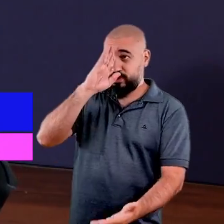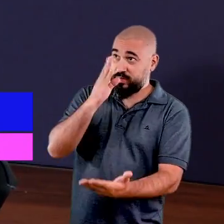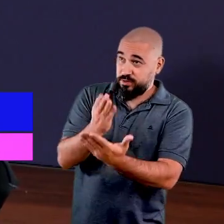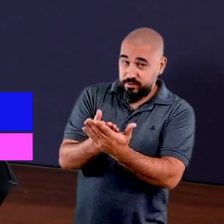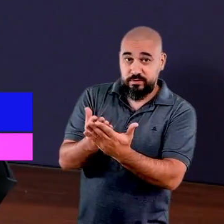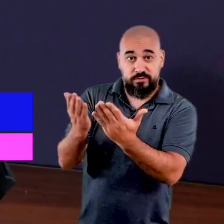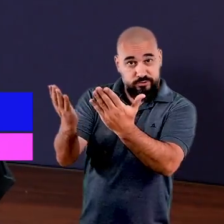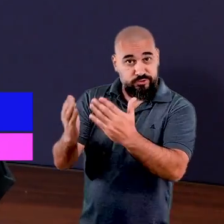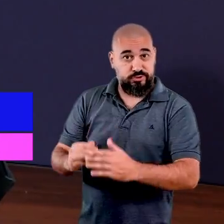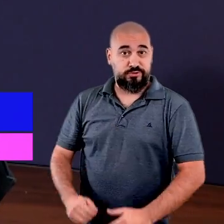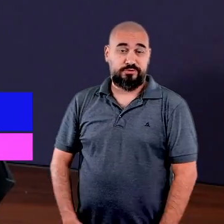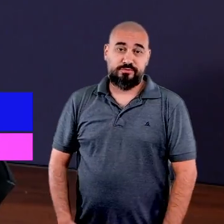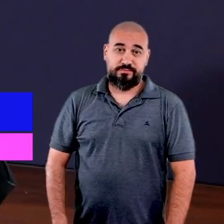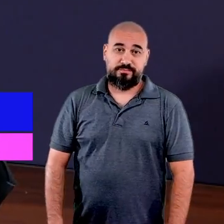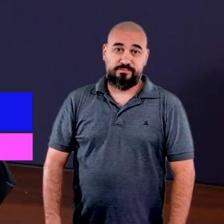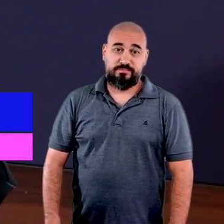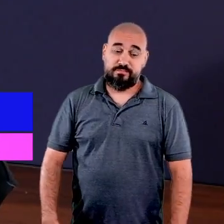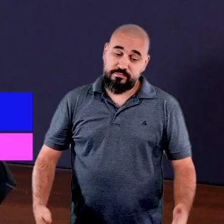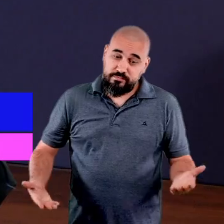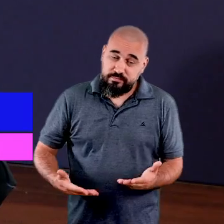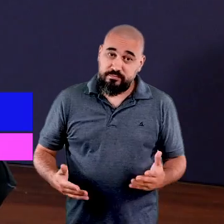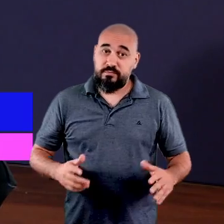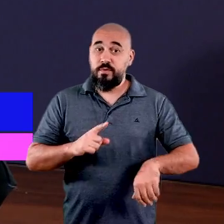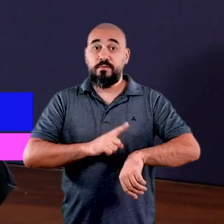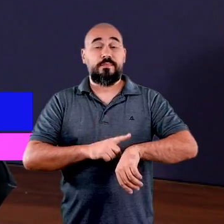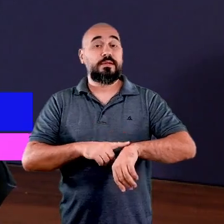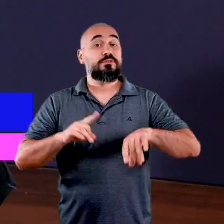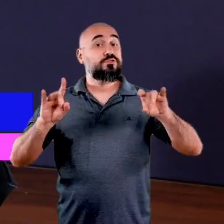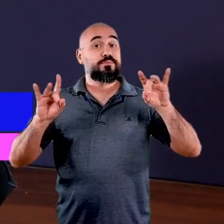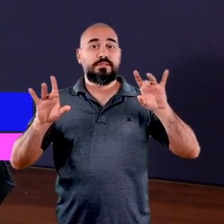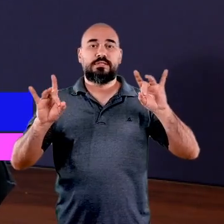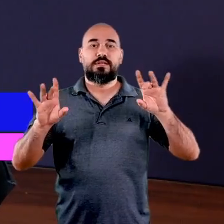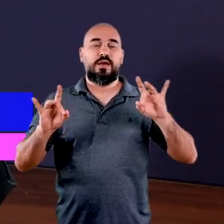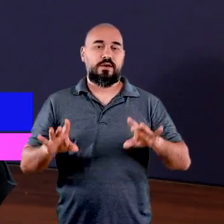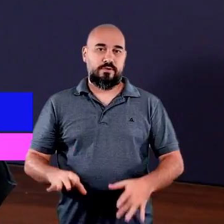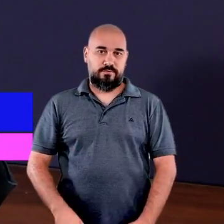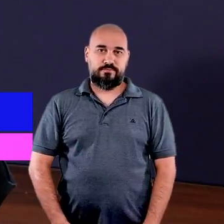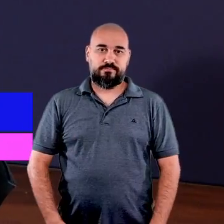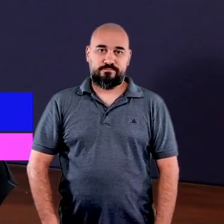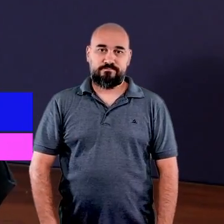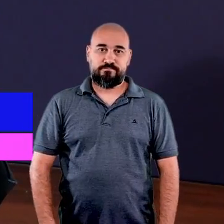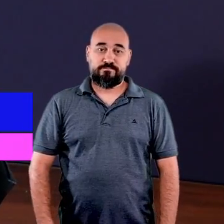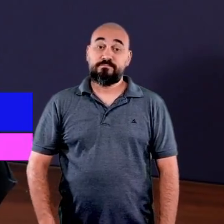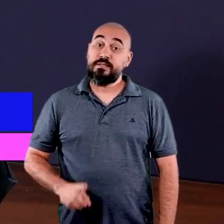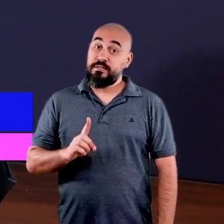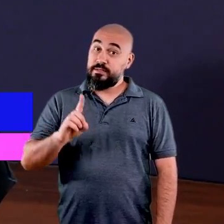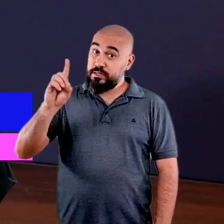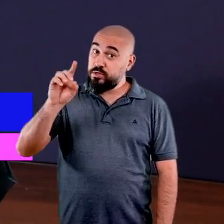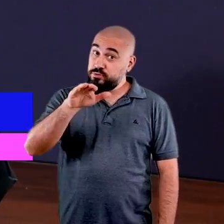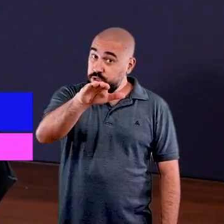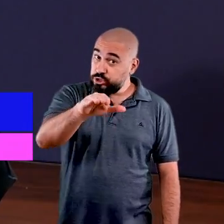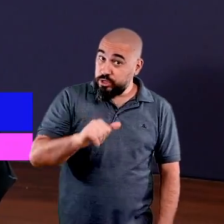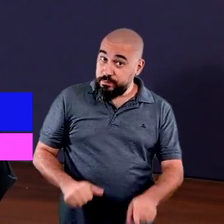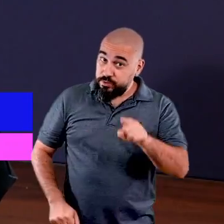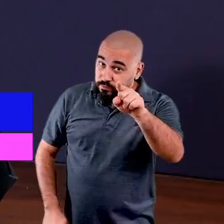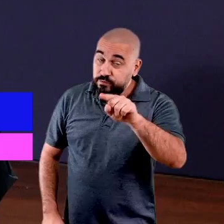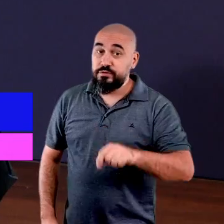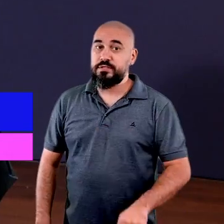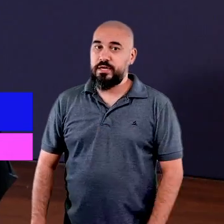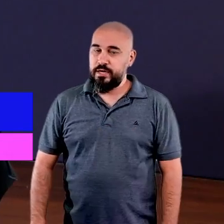creia. Este é um momento especial da sua história. Deus está falando